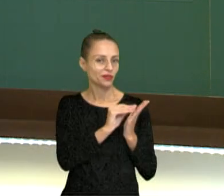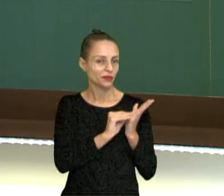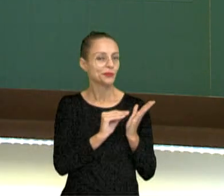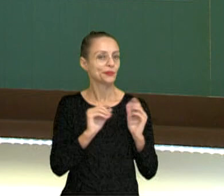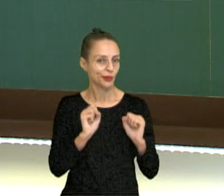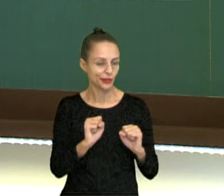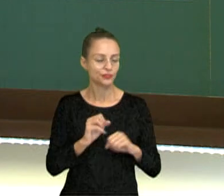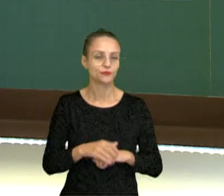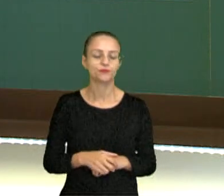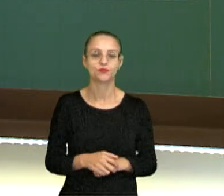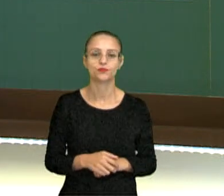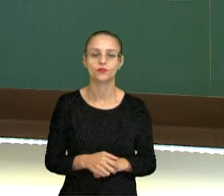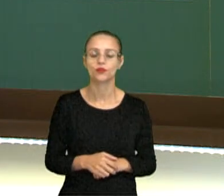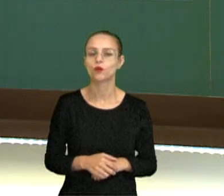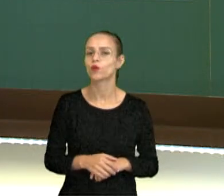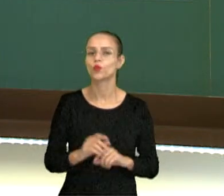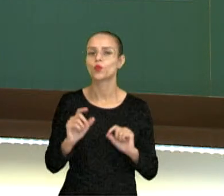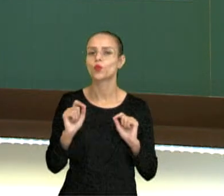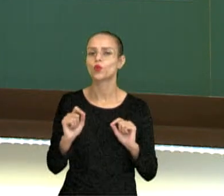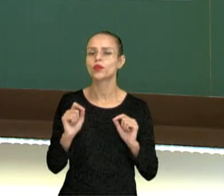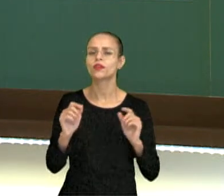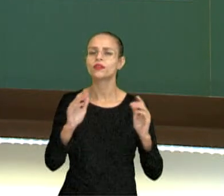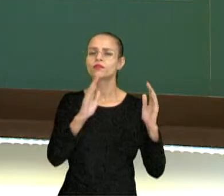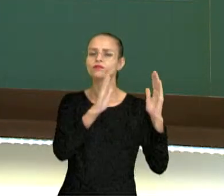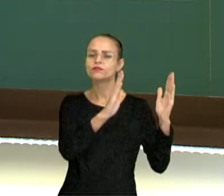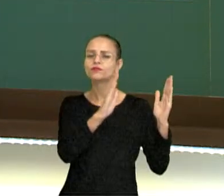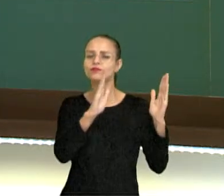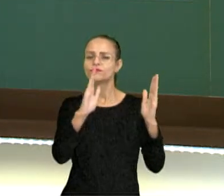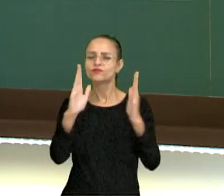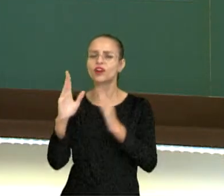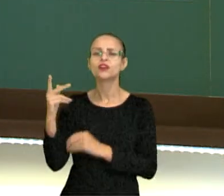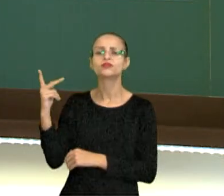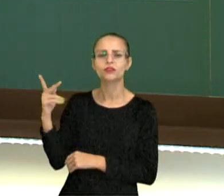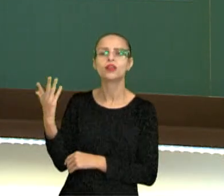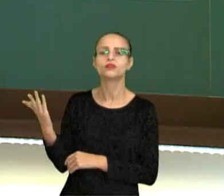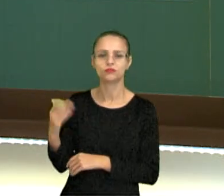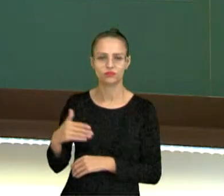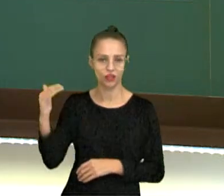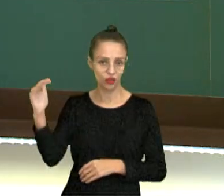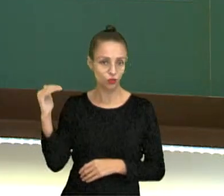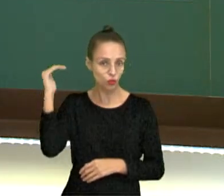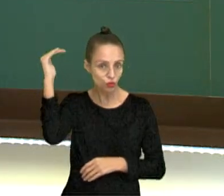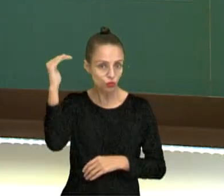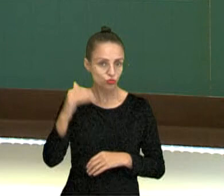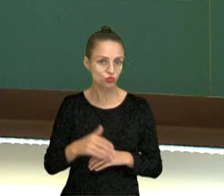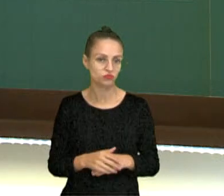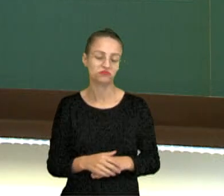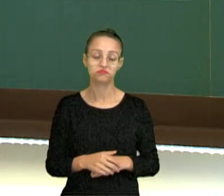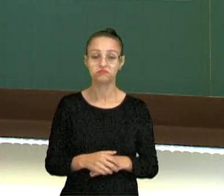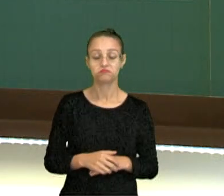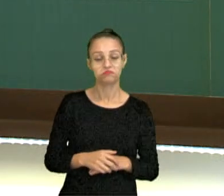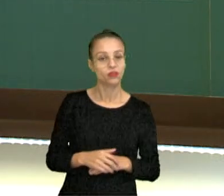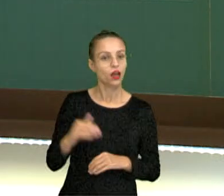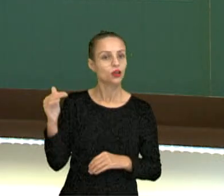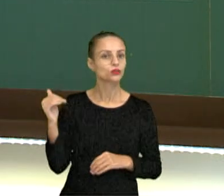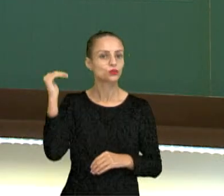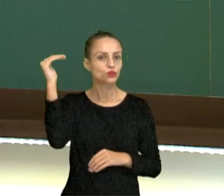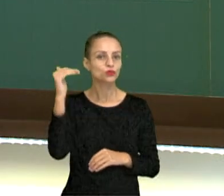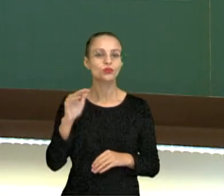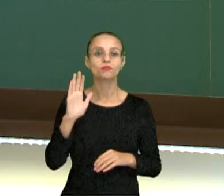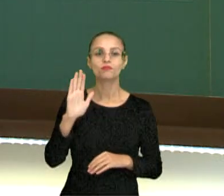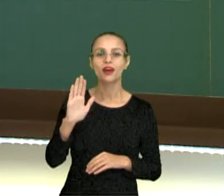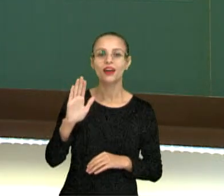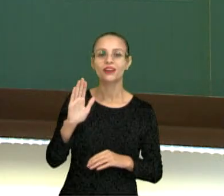escrito. Qual é a fase da vida que eles se encontram? Será que eles são adultos? Ah, Fabiano, eles são adultos, só que eles